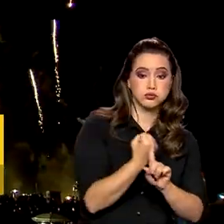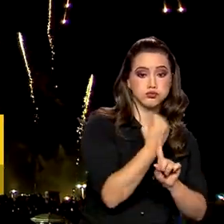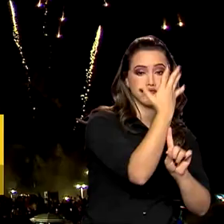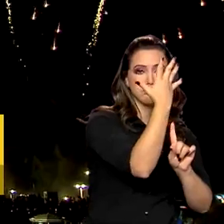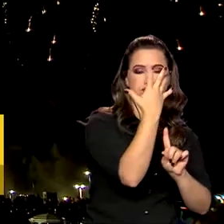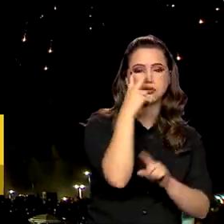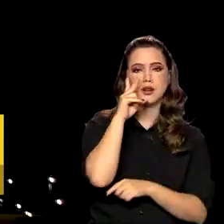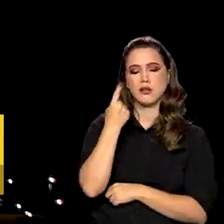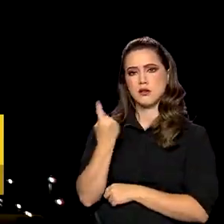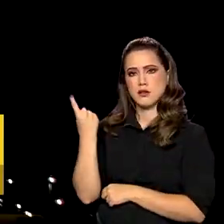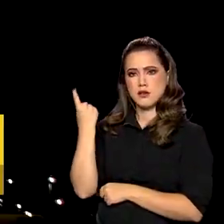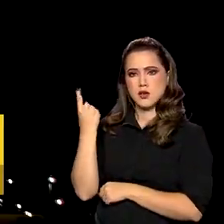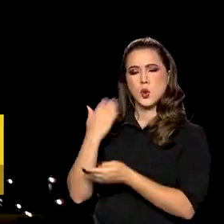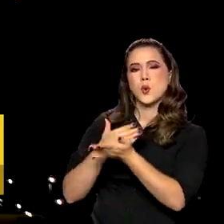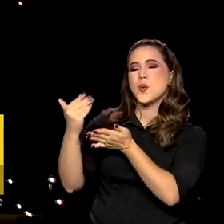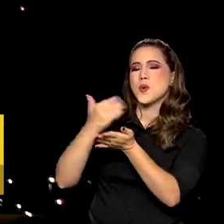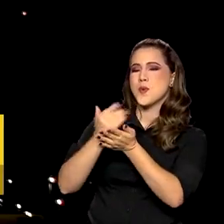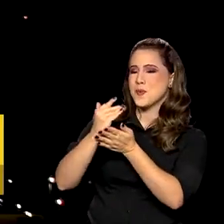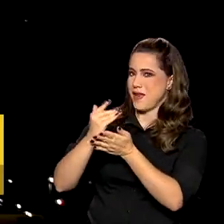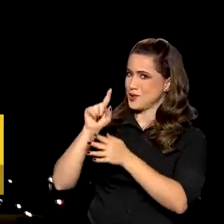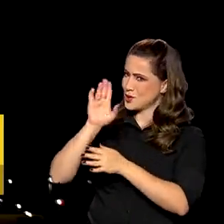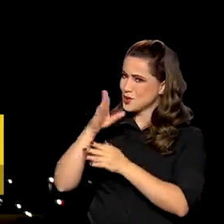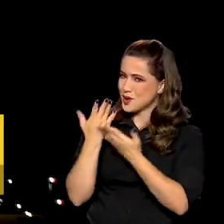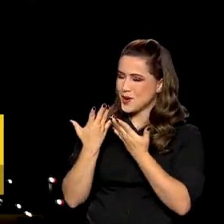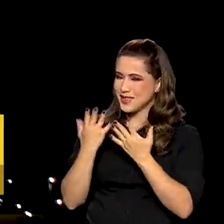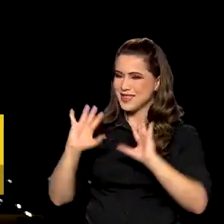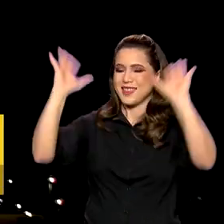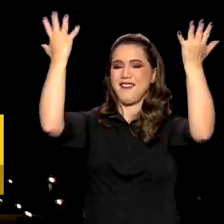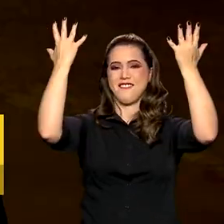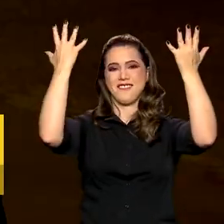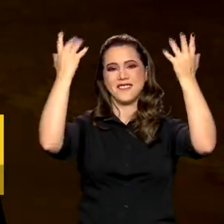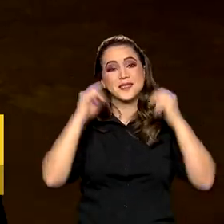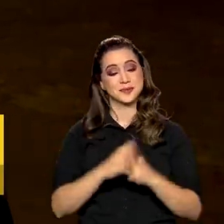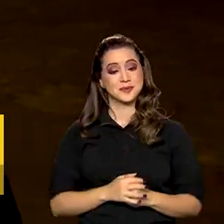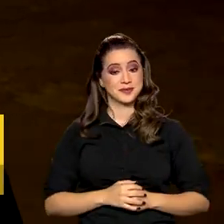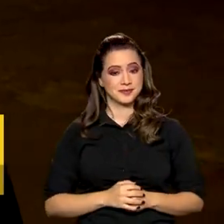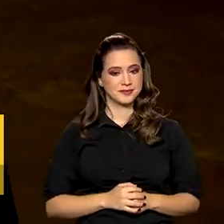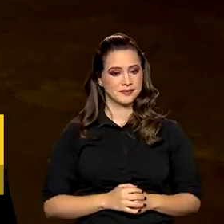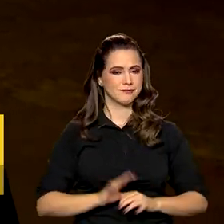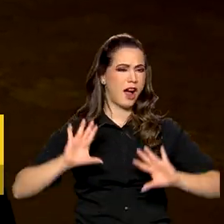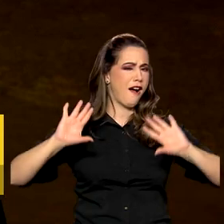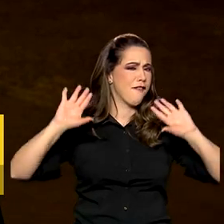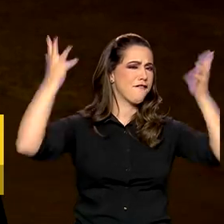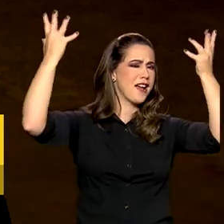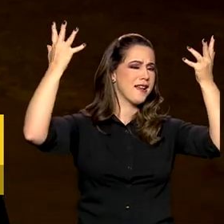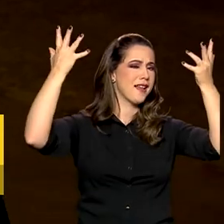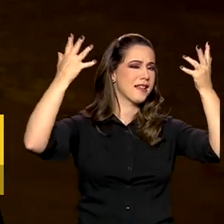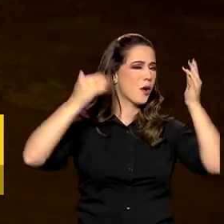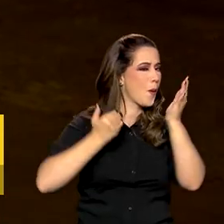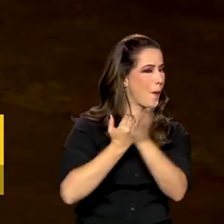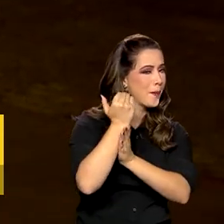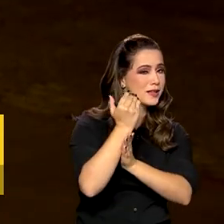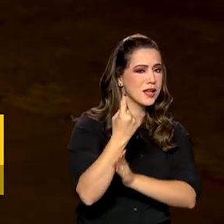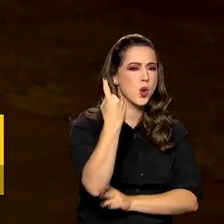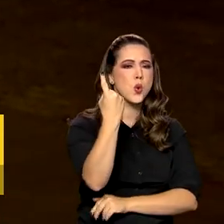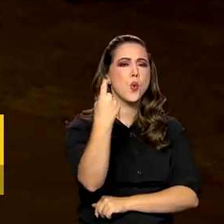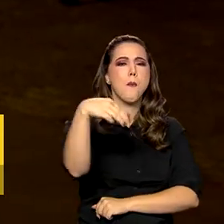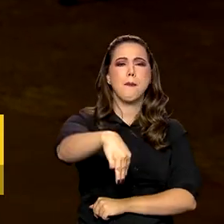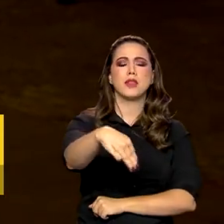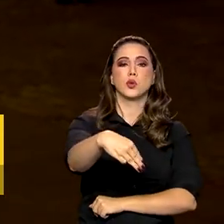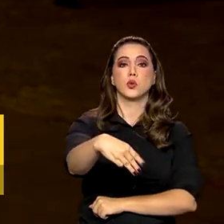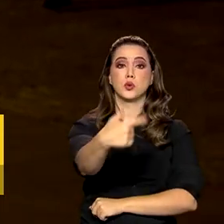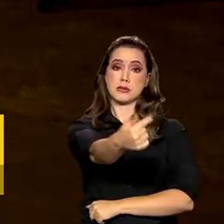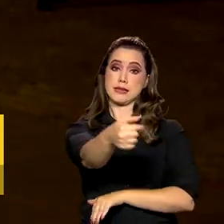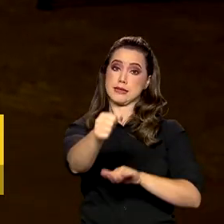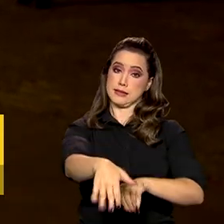das comemorações de logo mais na Esplanada dos Ministérios. A festa está apenas começando, né? No primeiro minuto de setembro, do